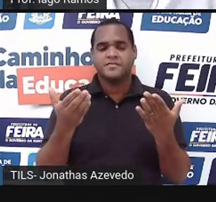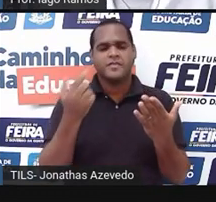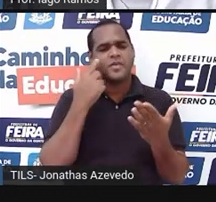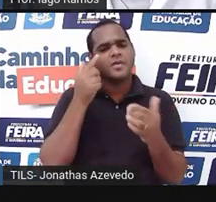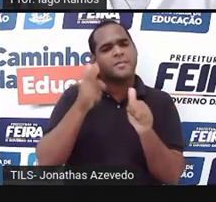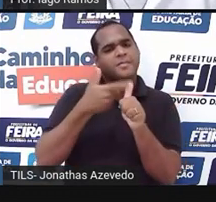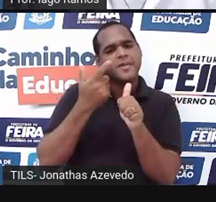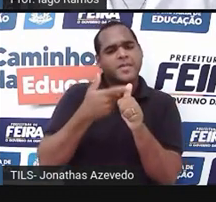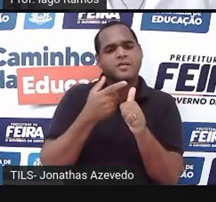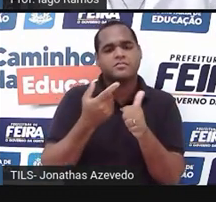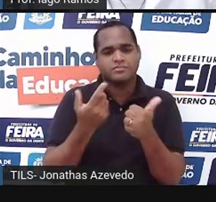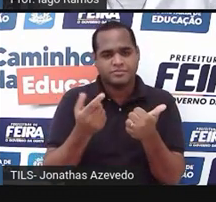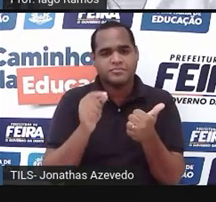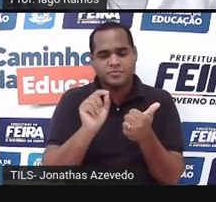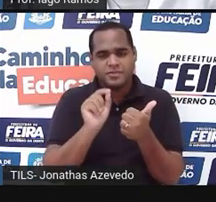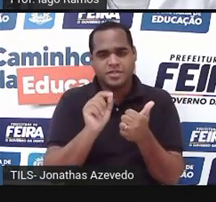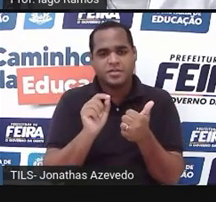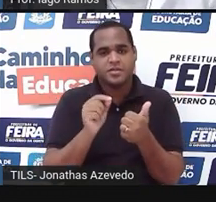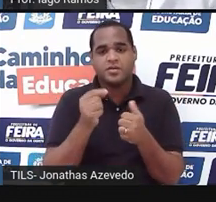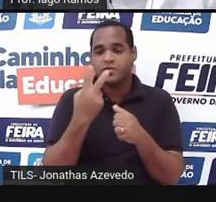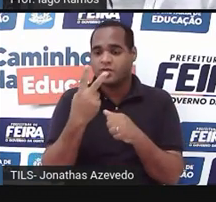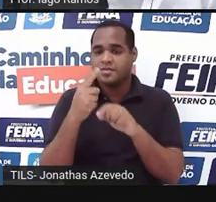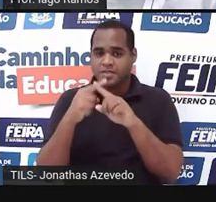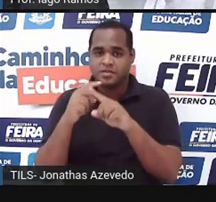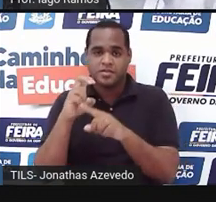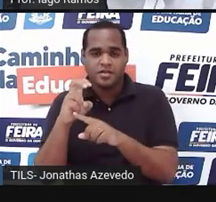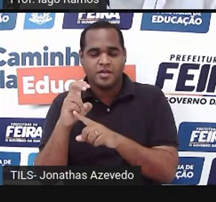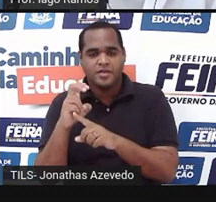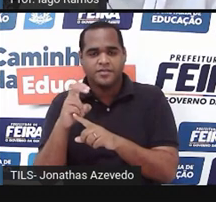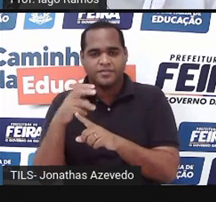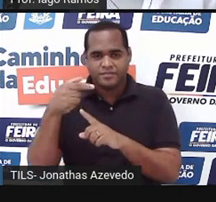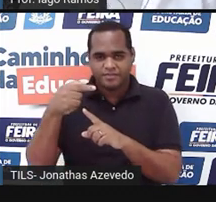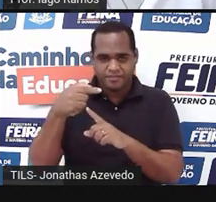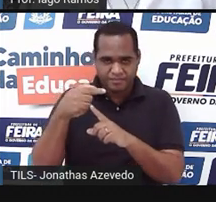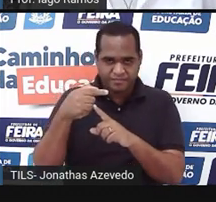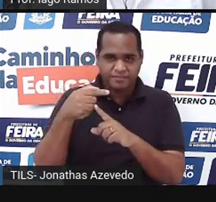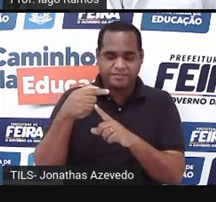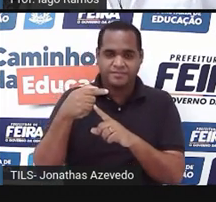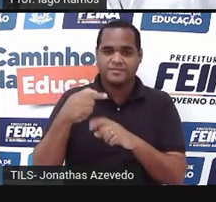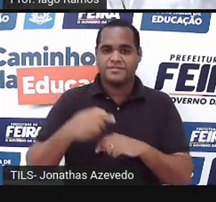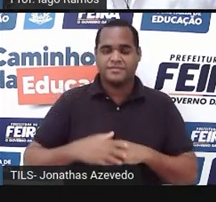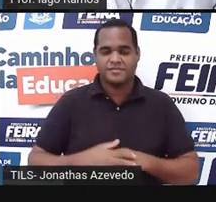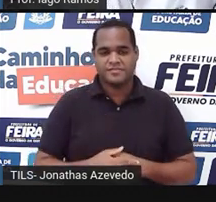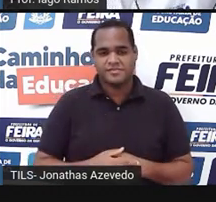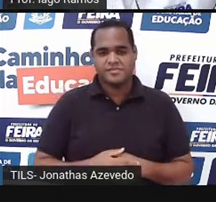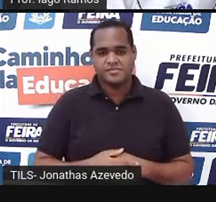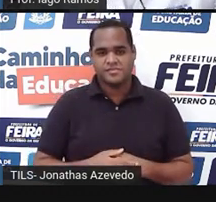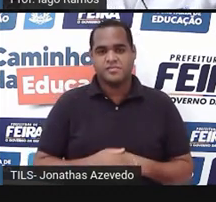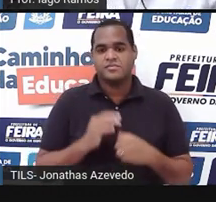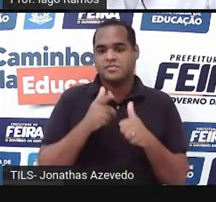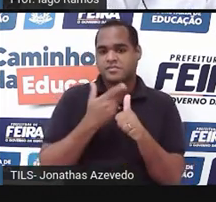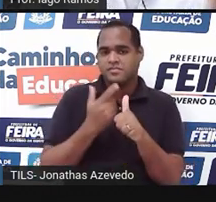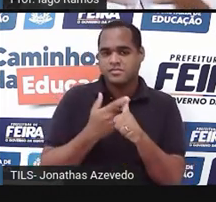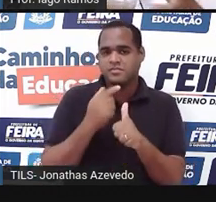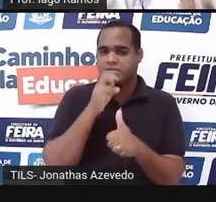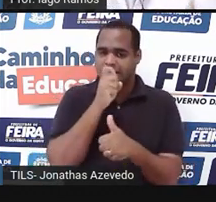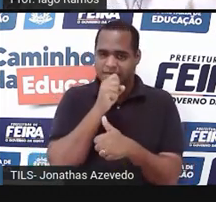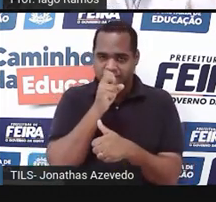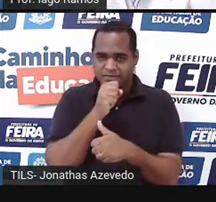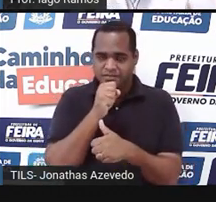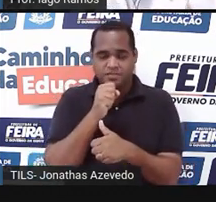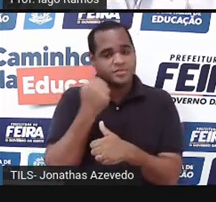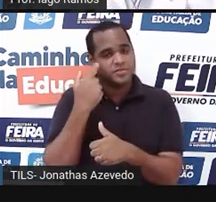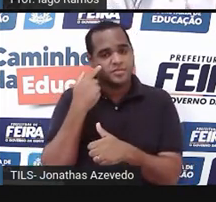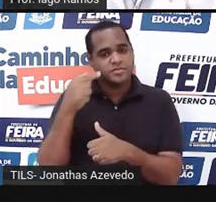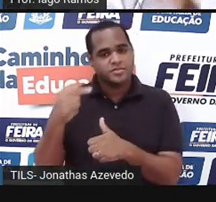primeiro a gente faz dentro do parênteses dois mais cinco que dá 7:00 né por isso que eu coloquei o que tá dentro do parênteses laranja